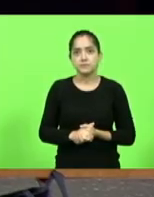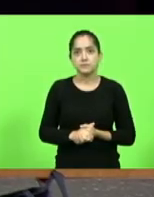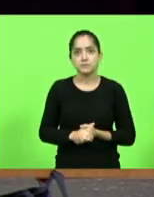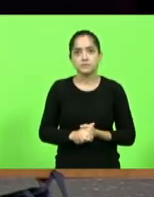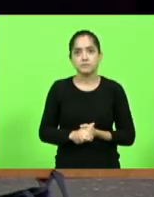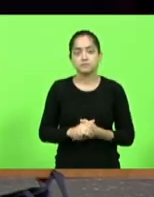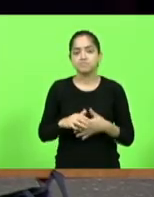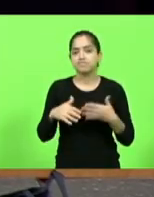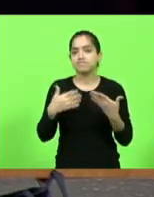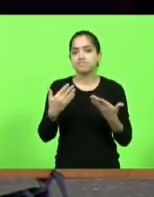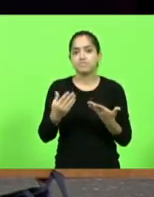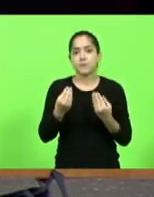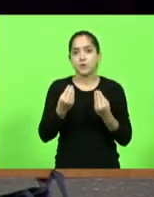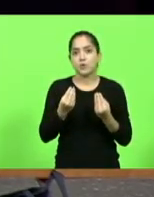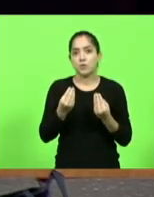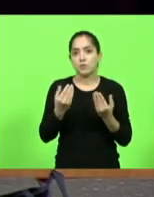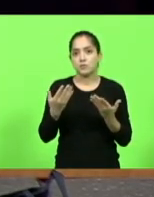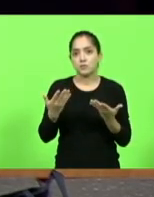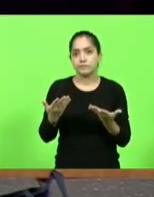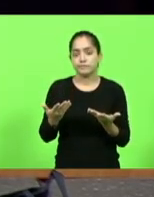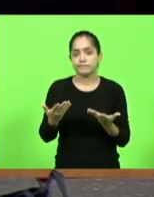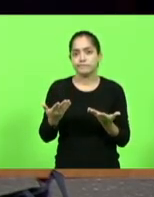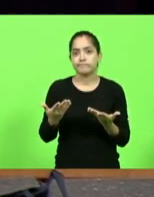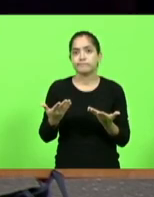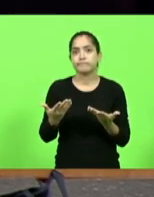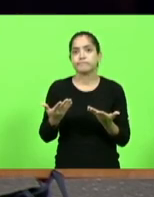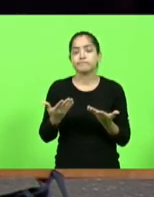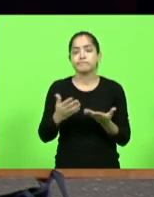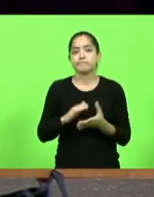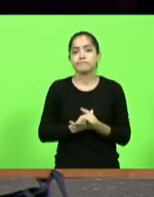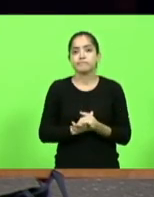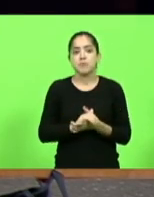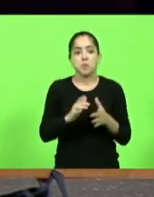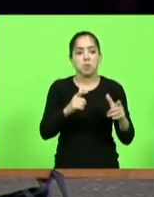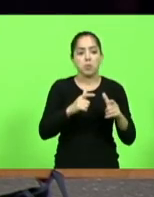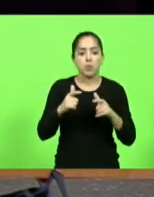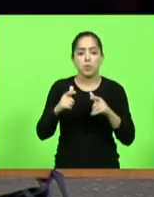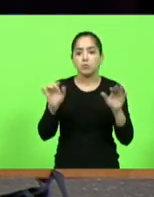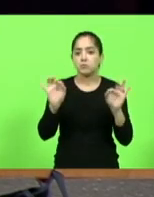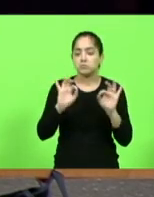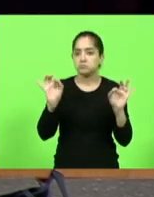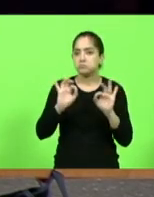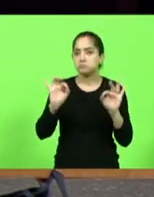tem precedentes em lugar nenhum,